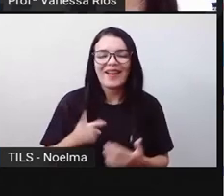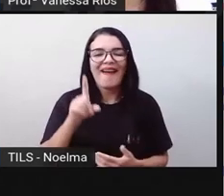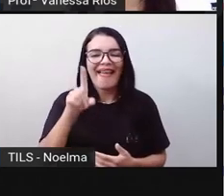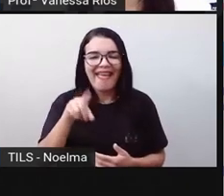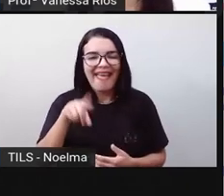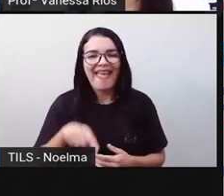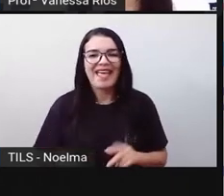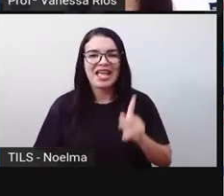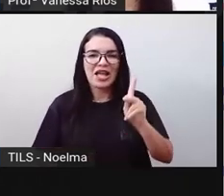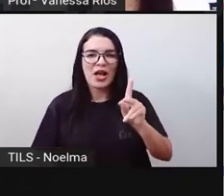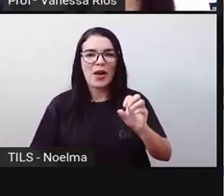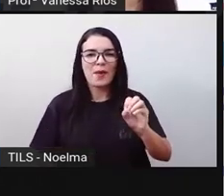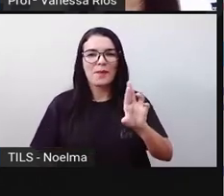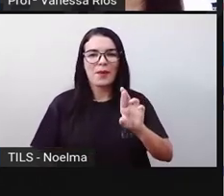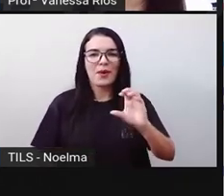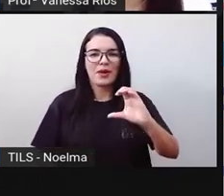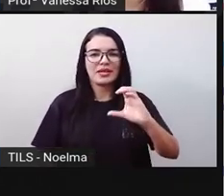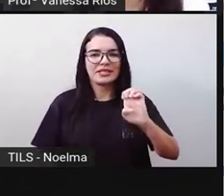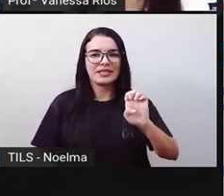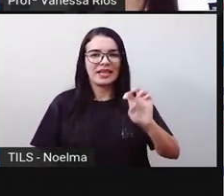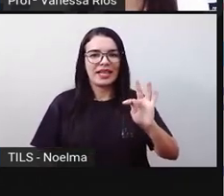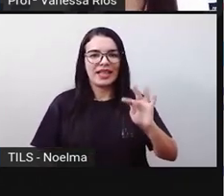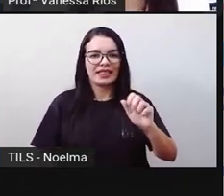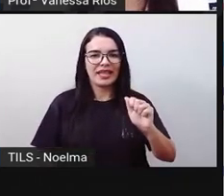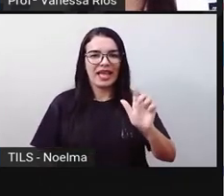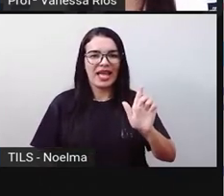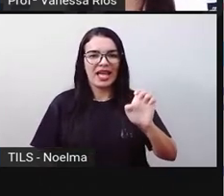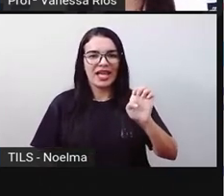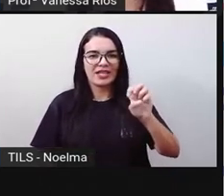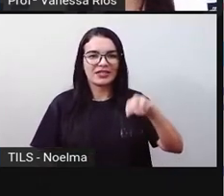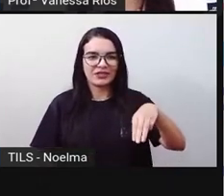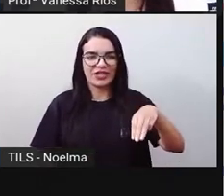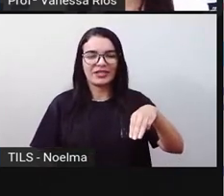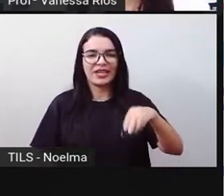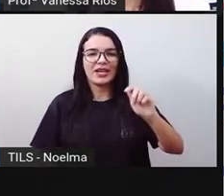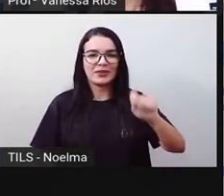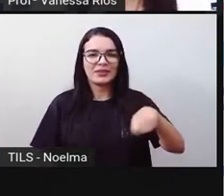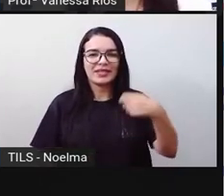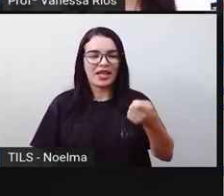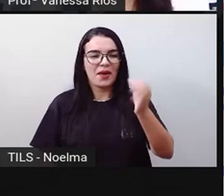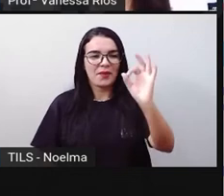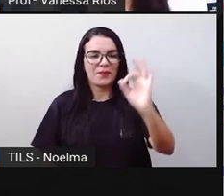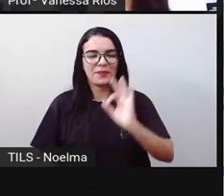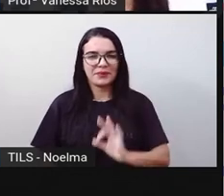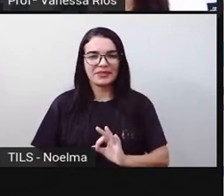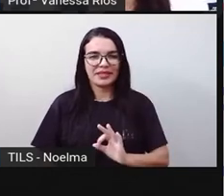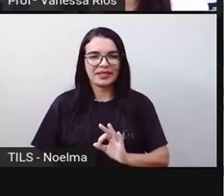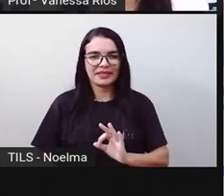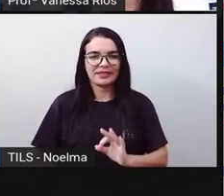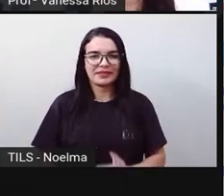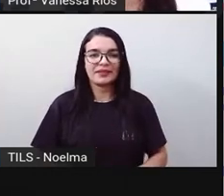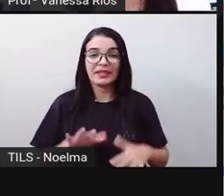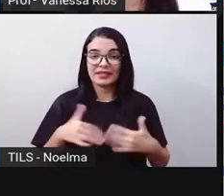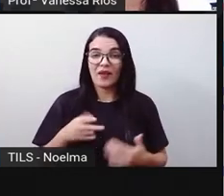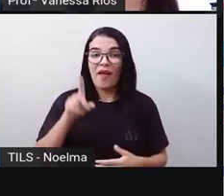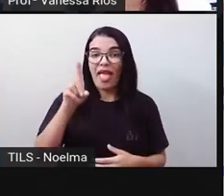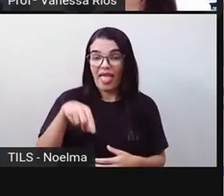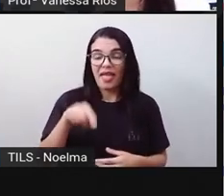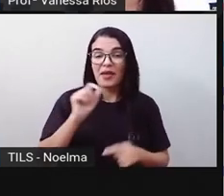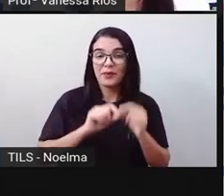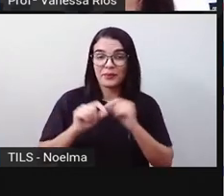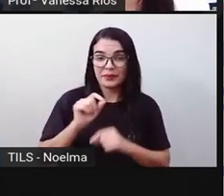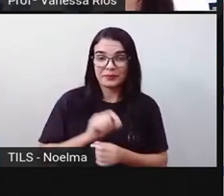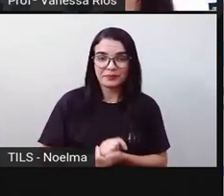estamos falando de porcentagem. Lembra aí que a gente já estudou sobre isso e a gente já observou que a porcentagem, com